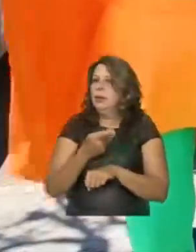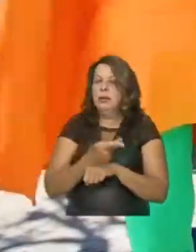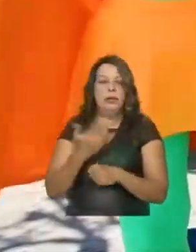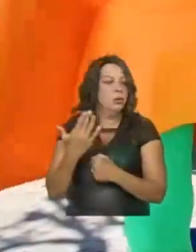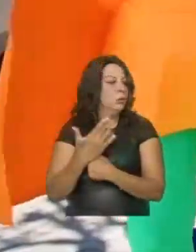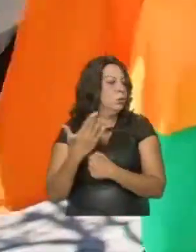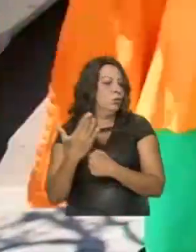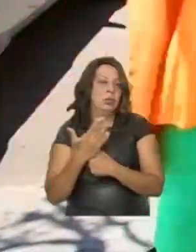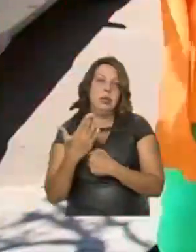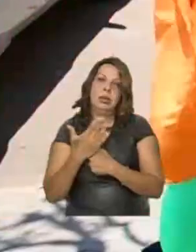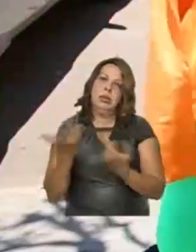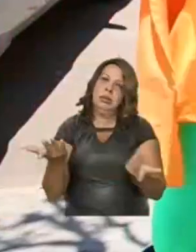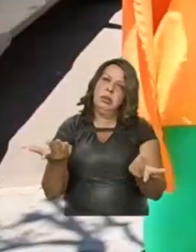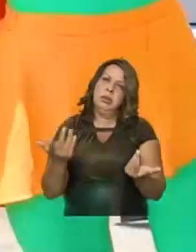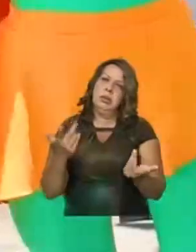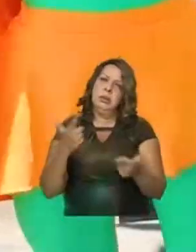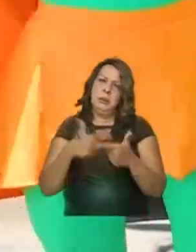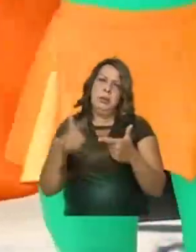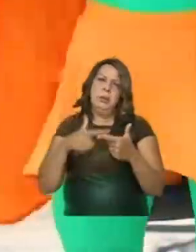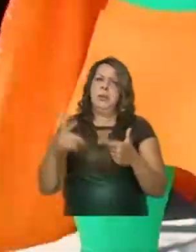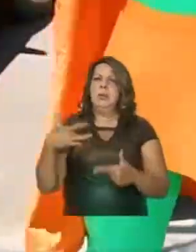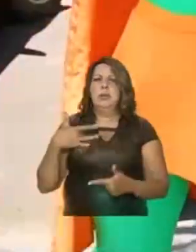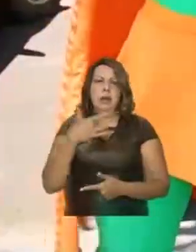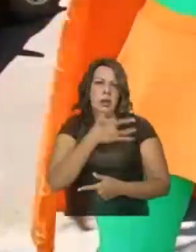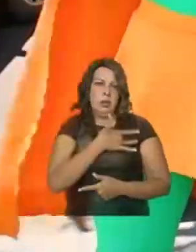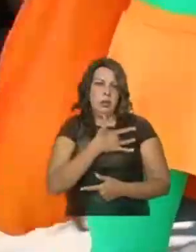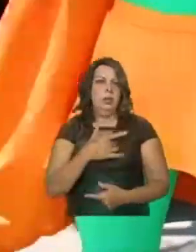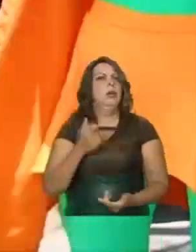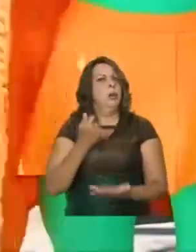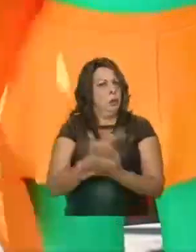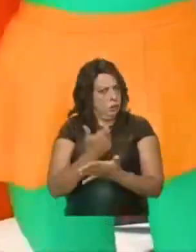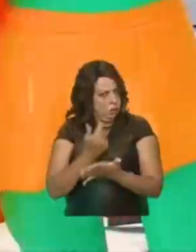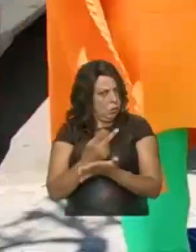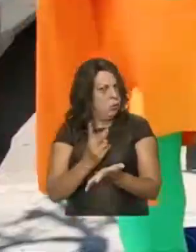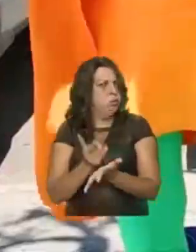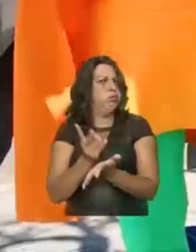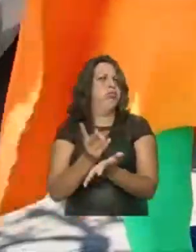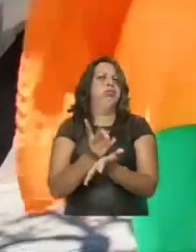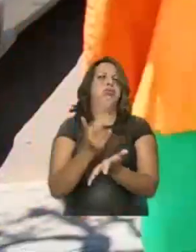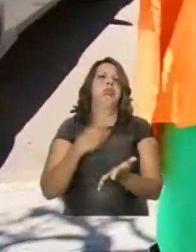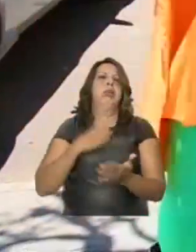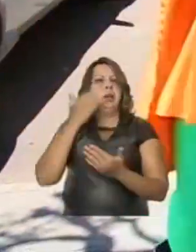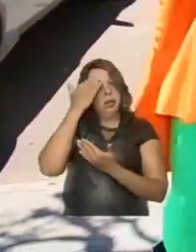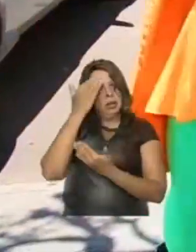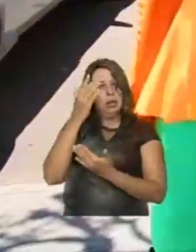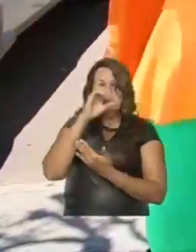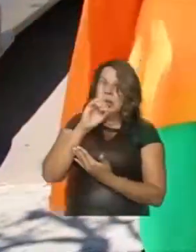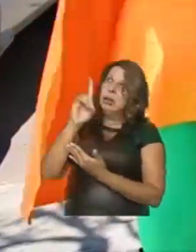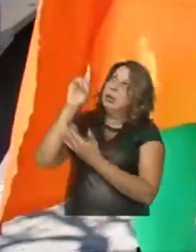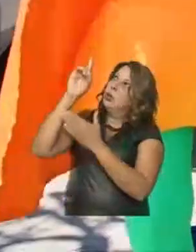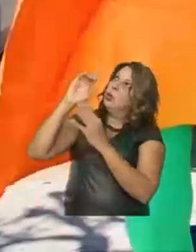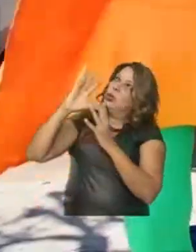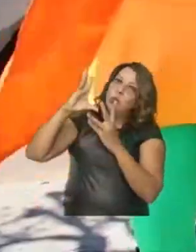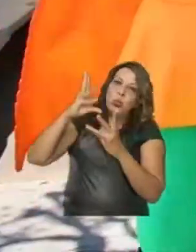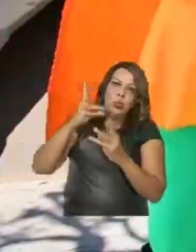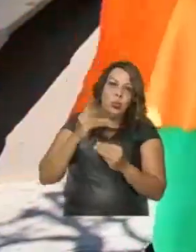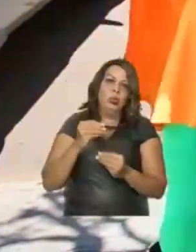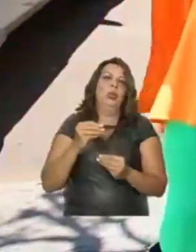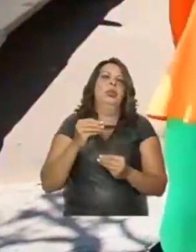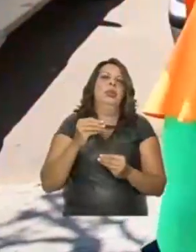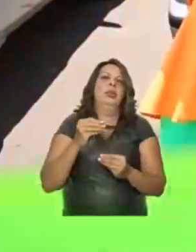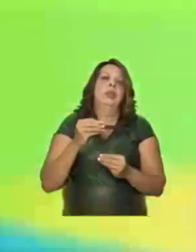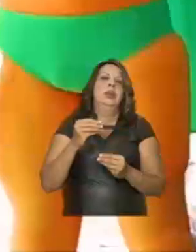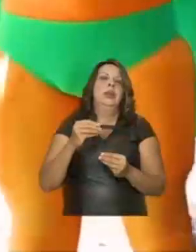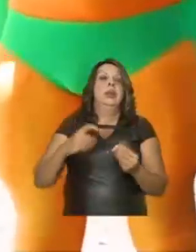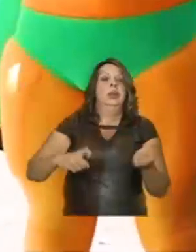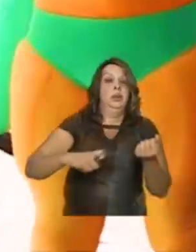ajudar muito, que eu estou com problema de saúde. Vou continuar comprando ele sempre. E agradeço muito a Deus por tudo que o pessoal está fazendo no